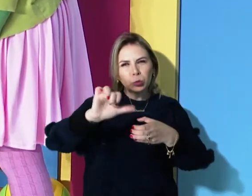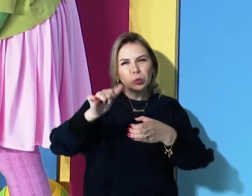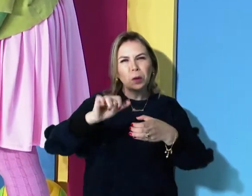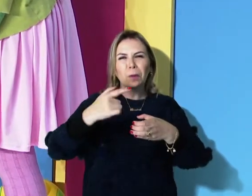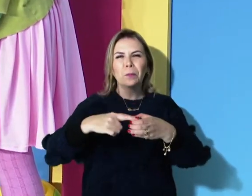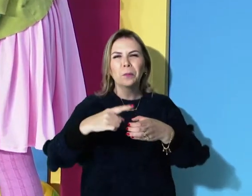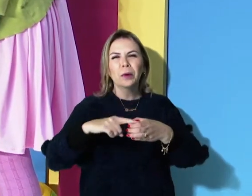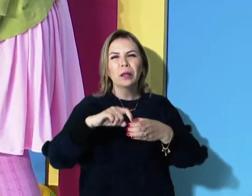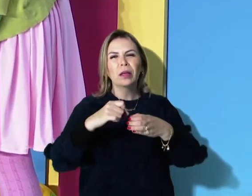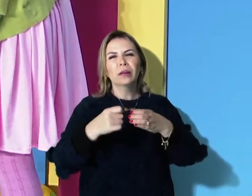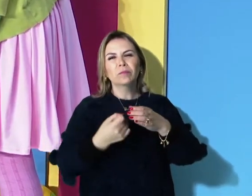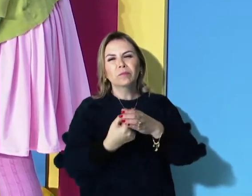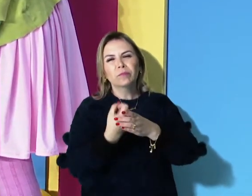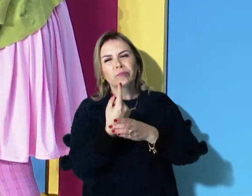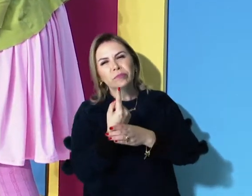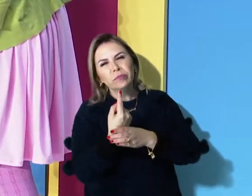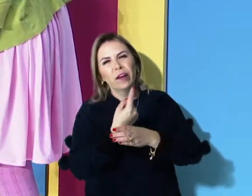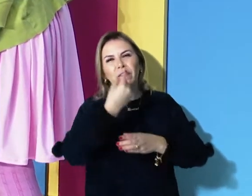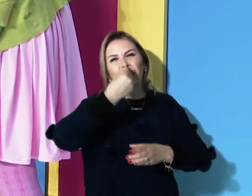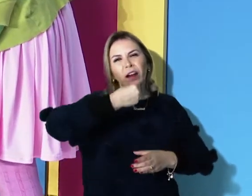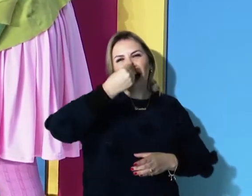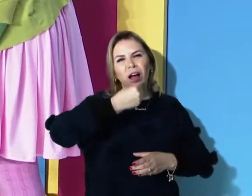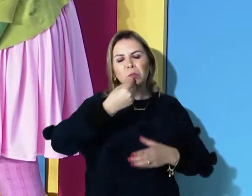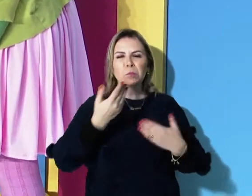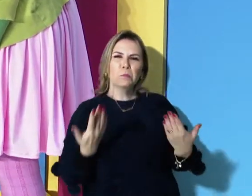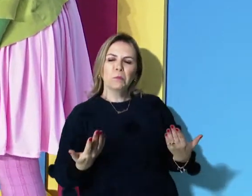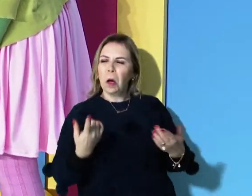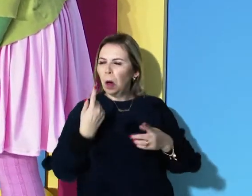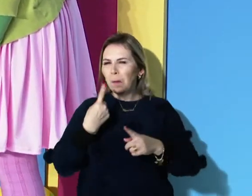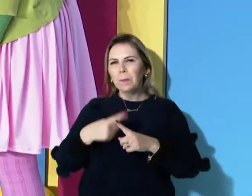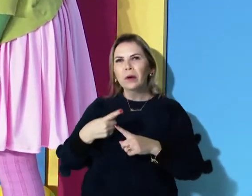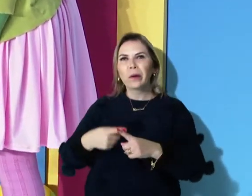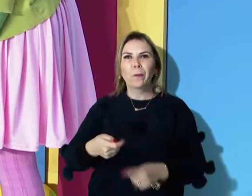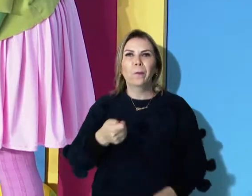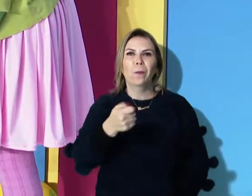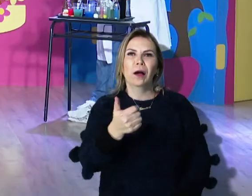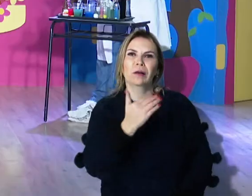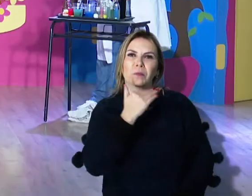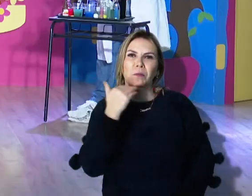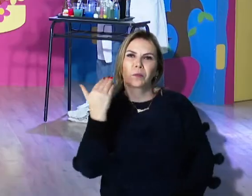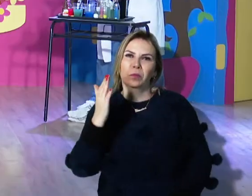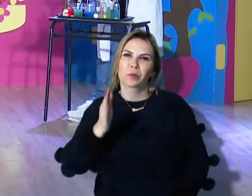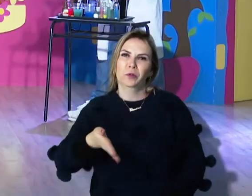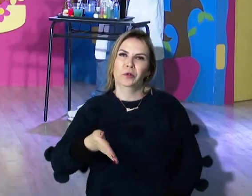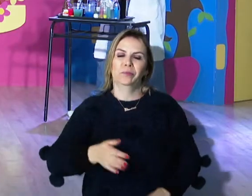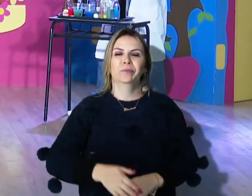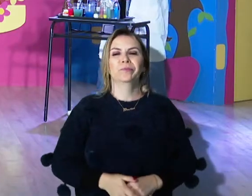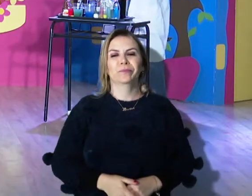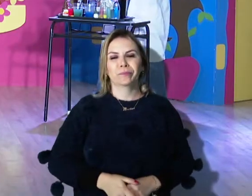tão fraquinha. Mas por quê? É porque ela tá quase morrendo.